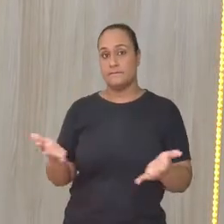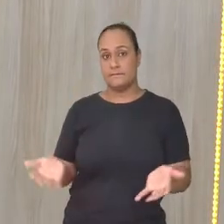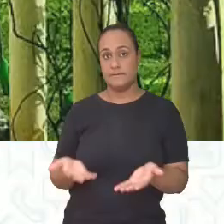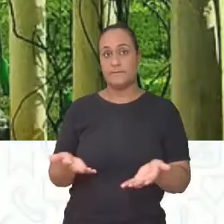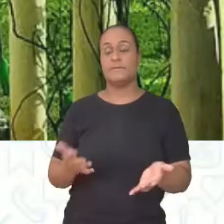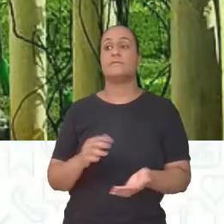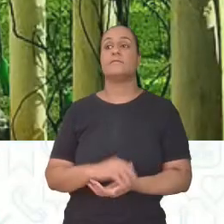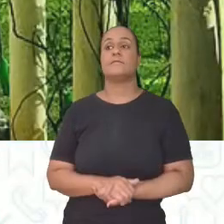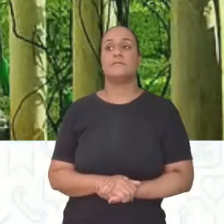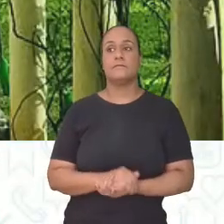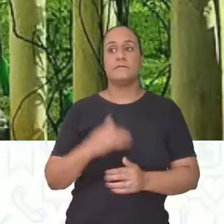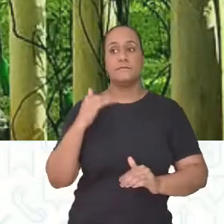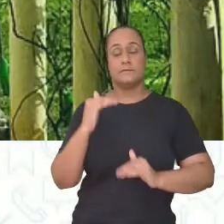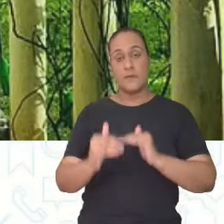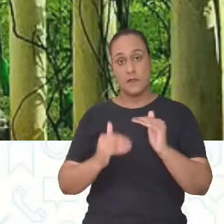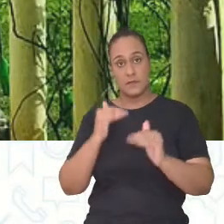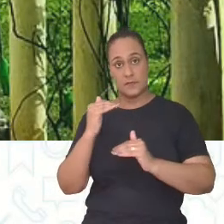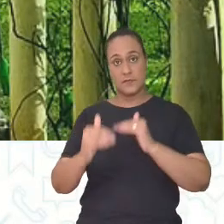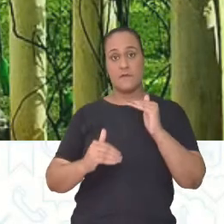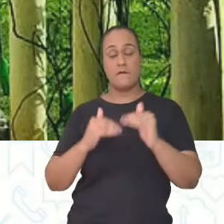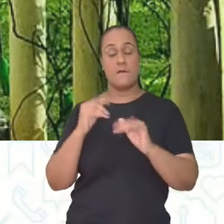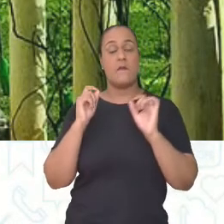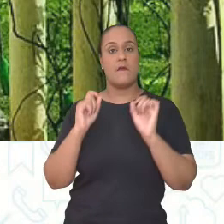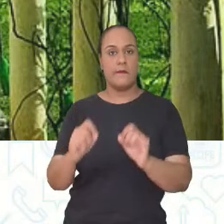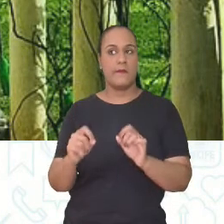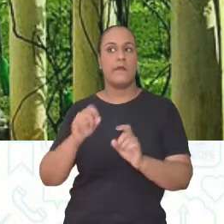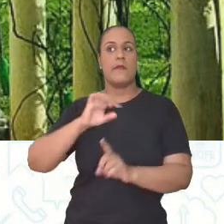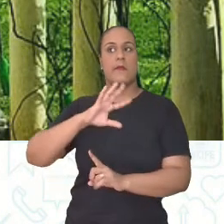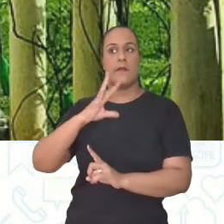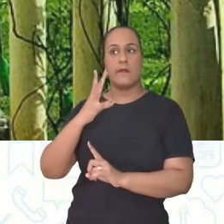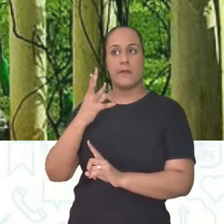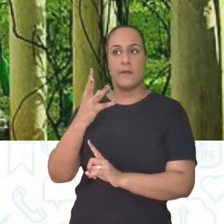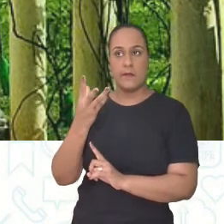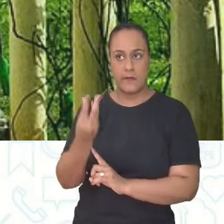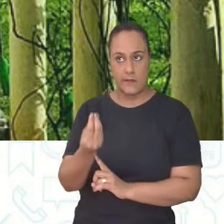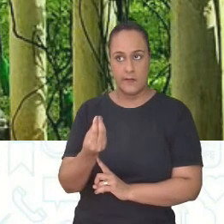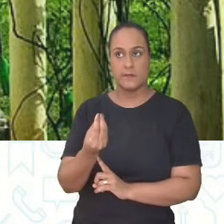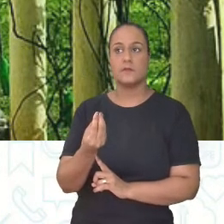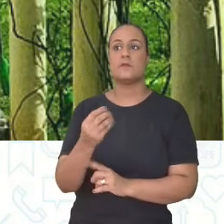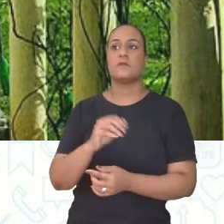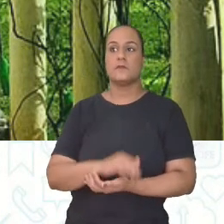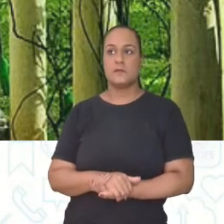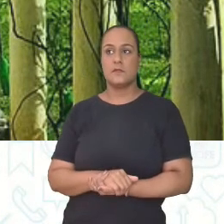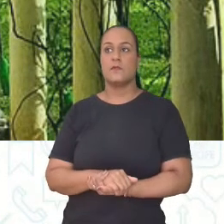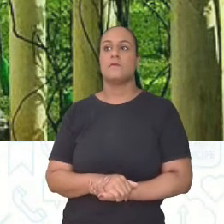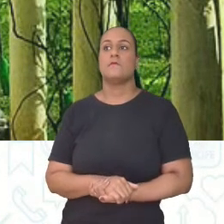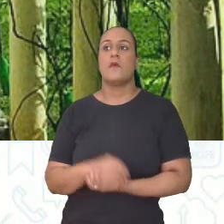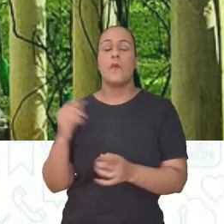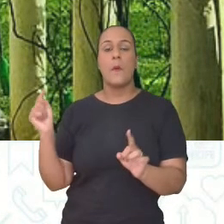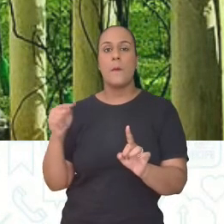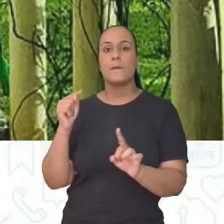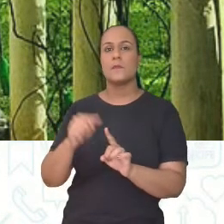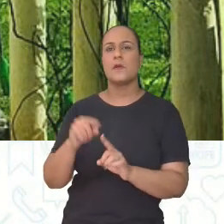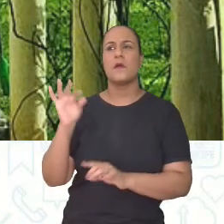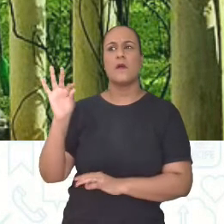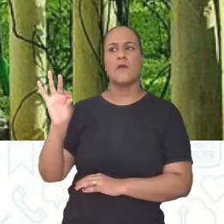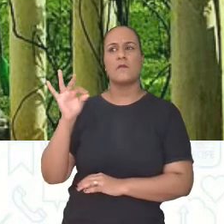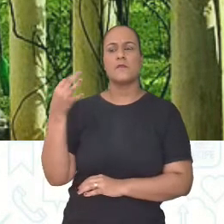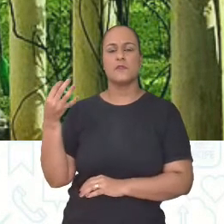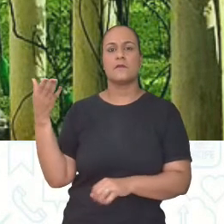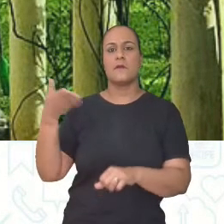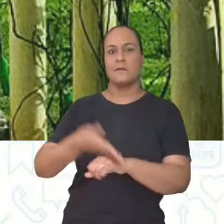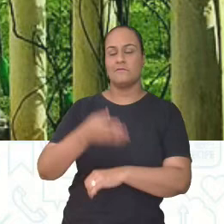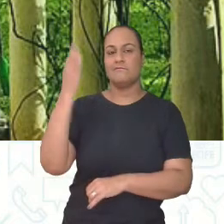o estímulo ao desenvolvimento das artes com a vinda da missão francesa para